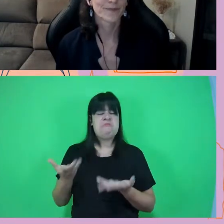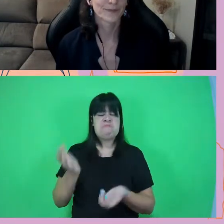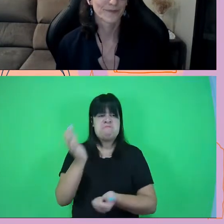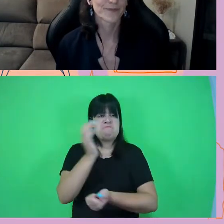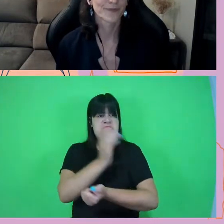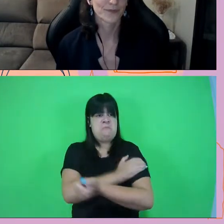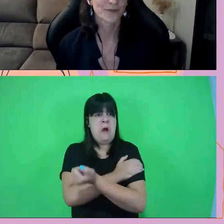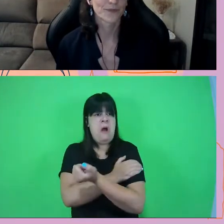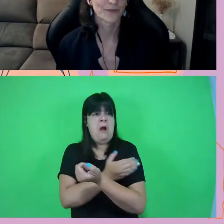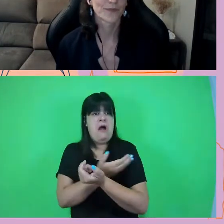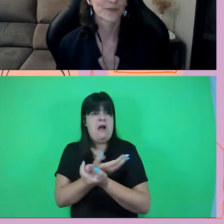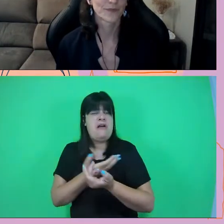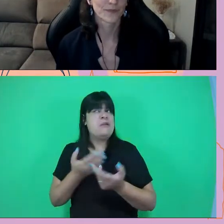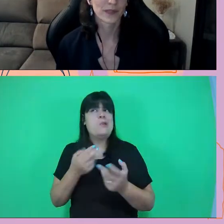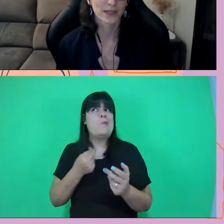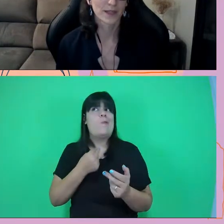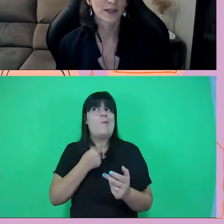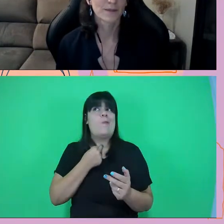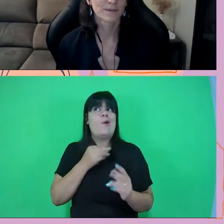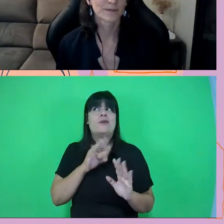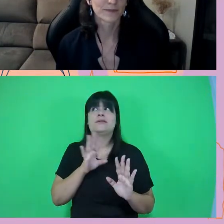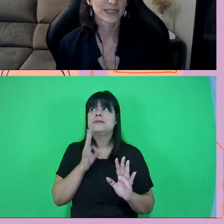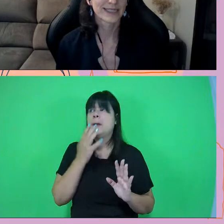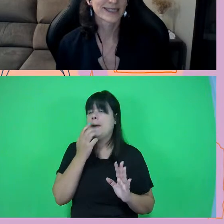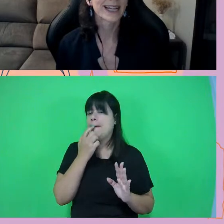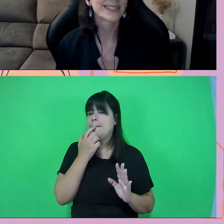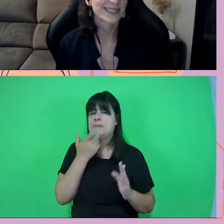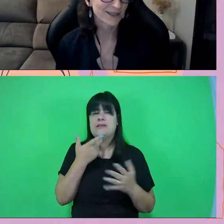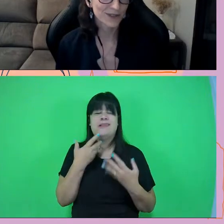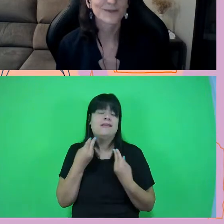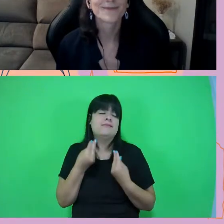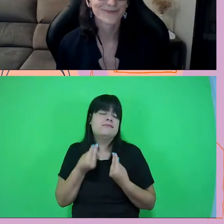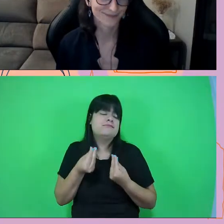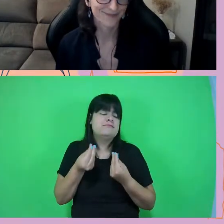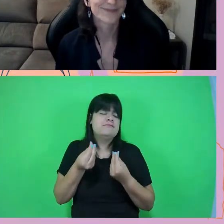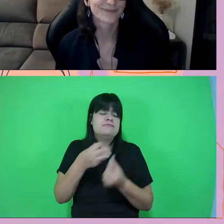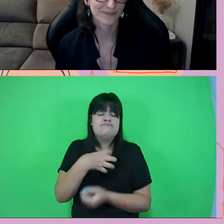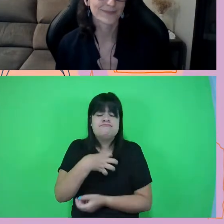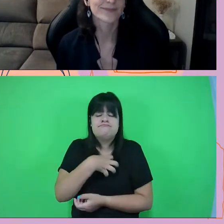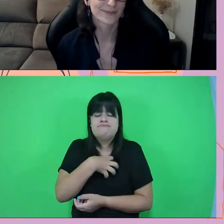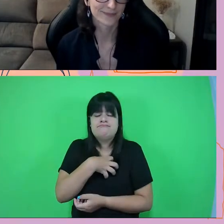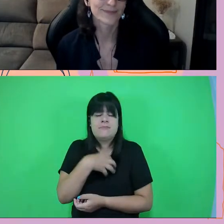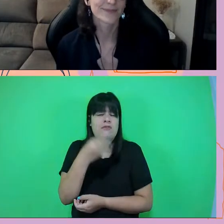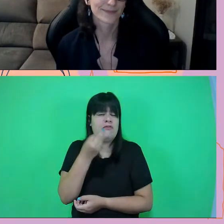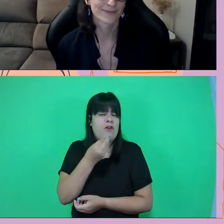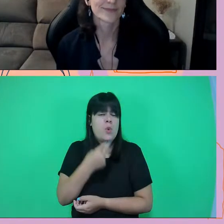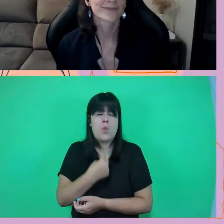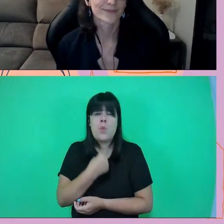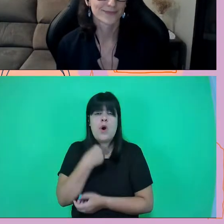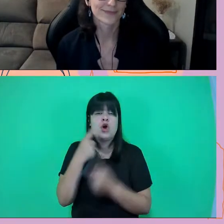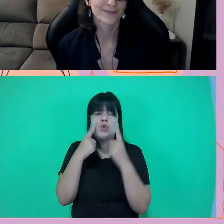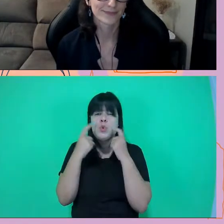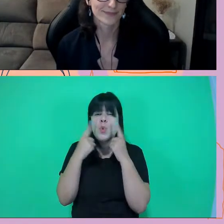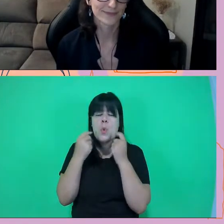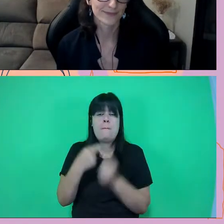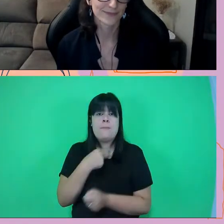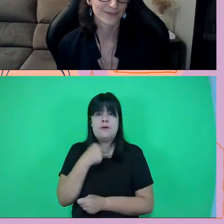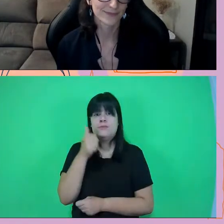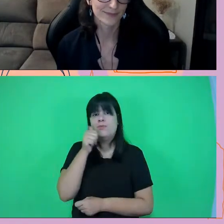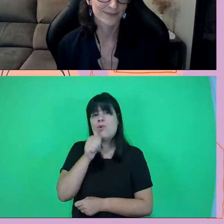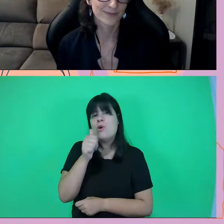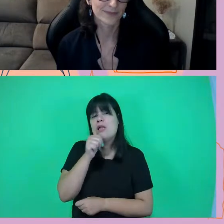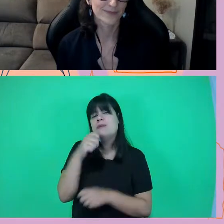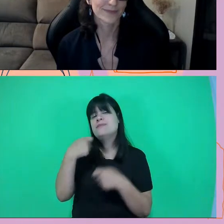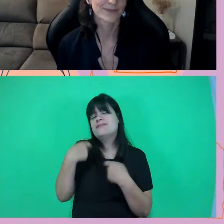ser, vai falar, sensível, não pode demonstrar fraqueza, não pode chorar. A mulher também, ela tem